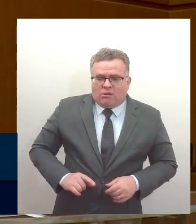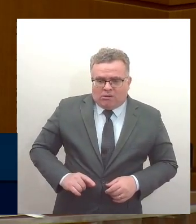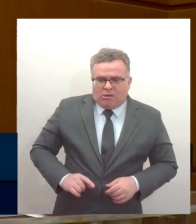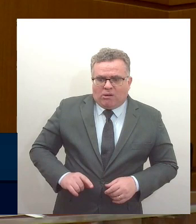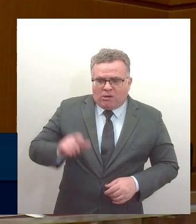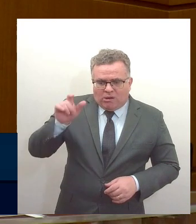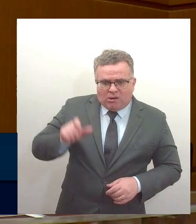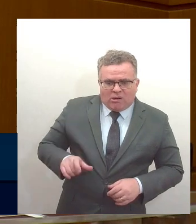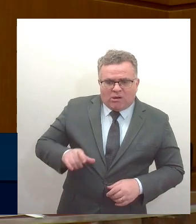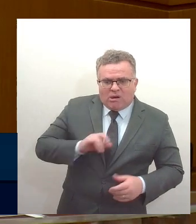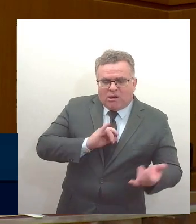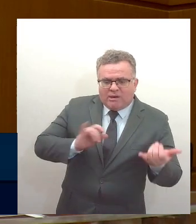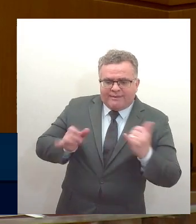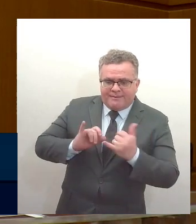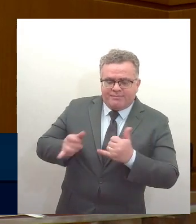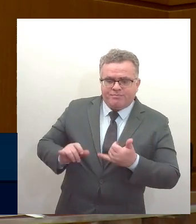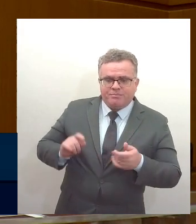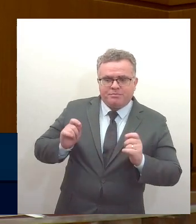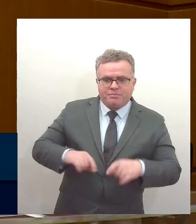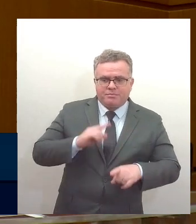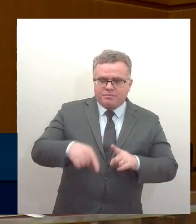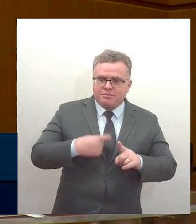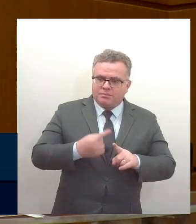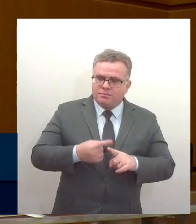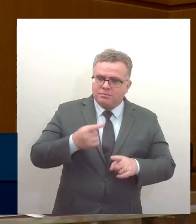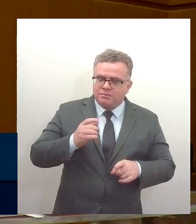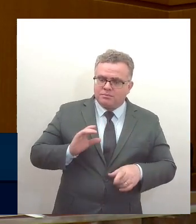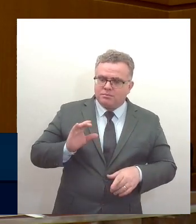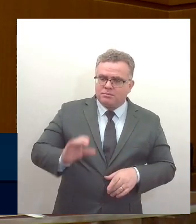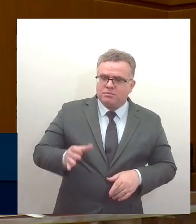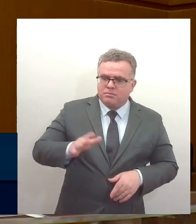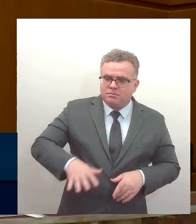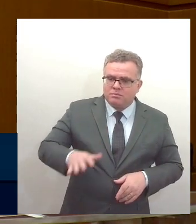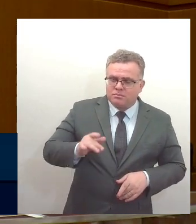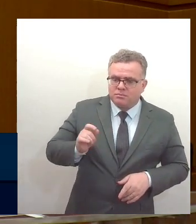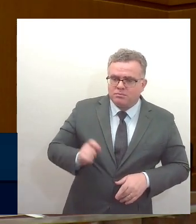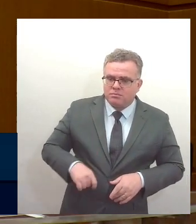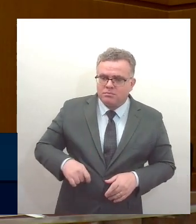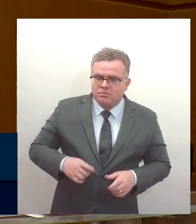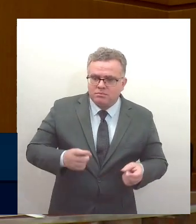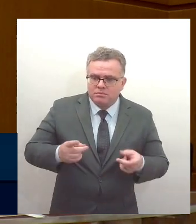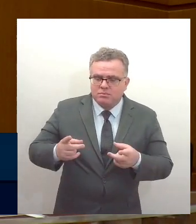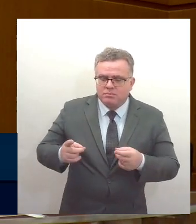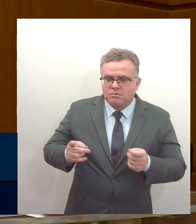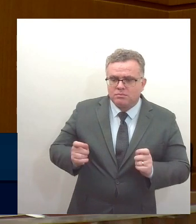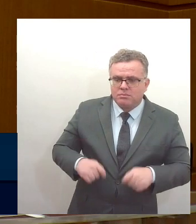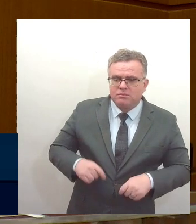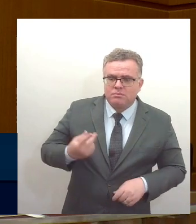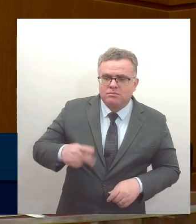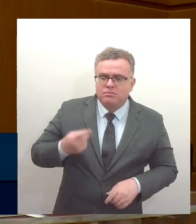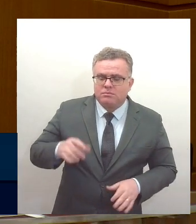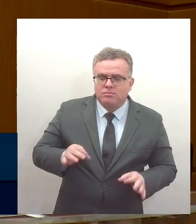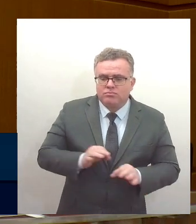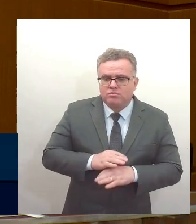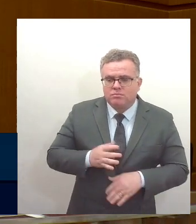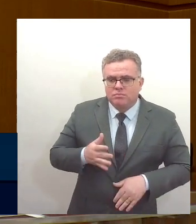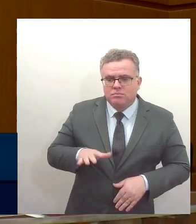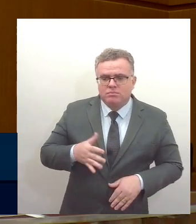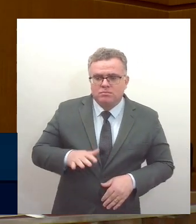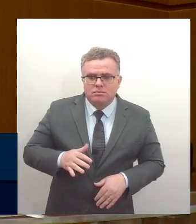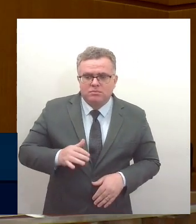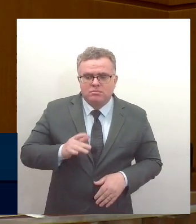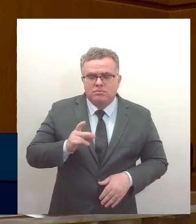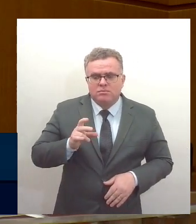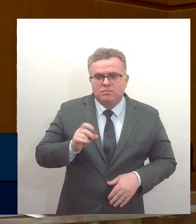os investimentos e a capacidade de produção em Sergipe, com valor estimado na ordem de 50 milhões de reais. Durante